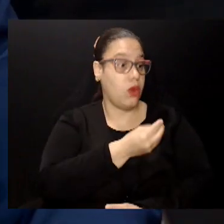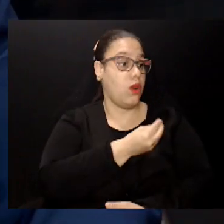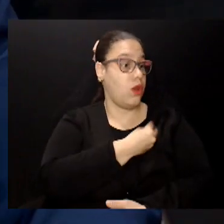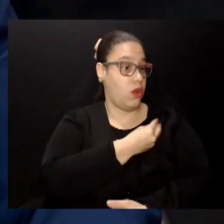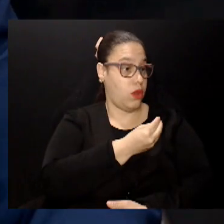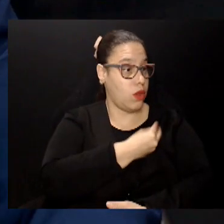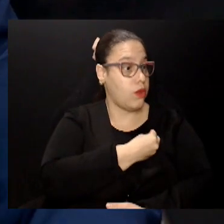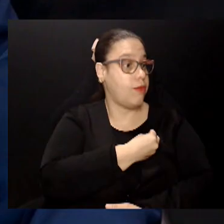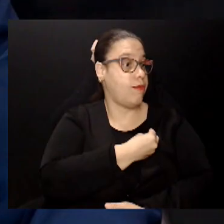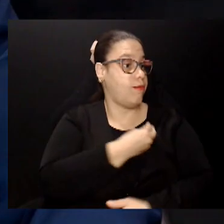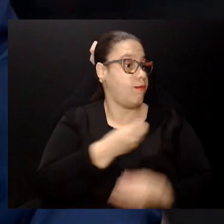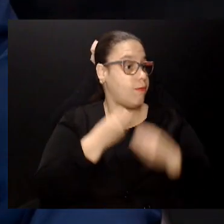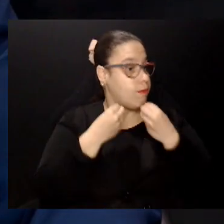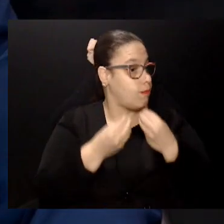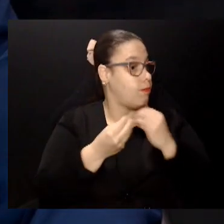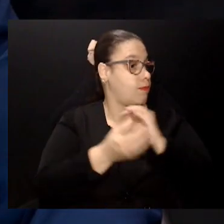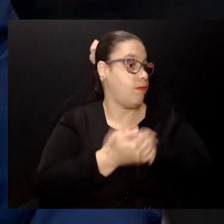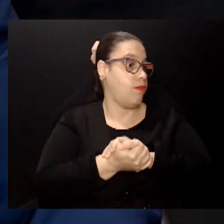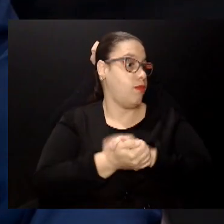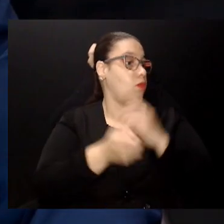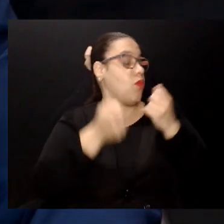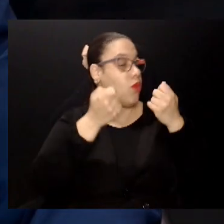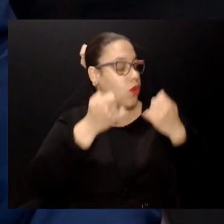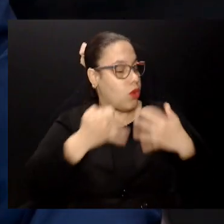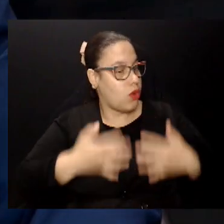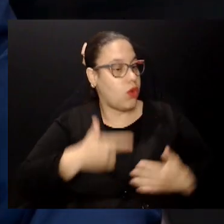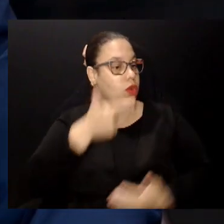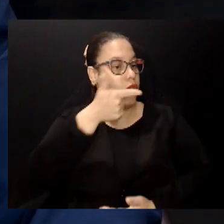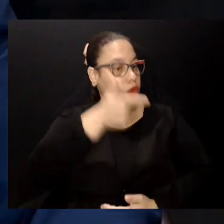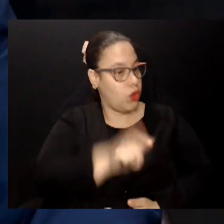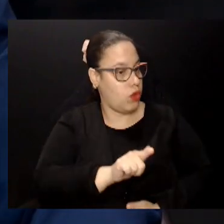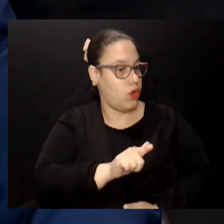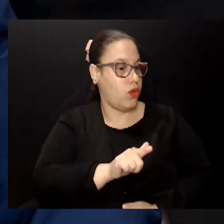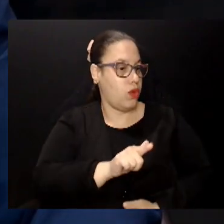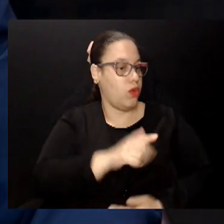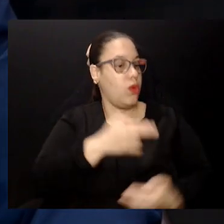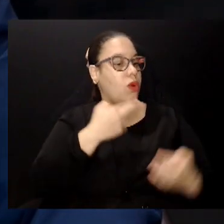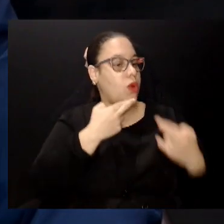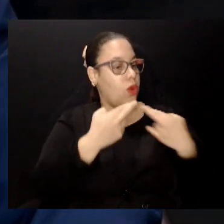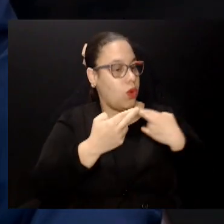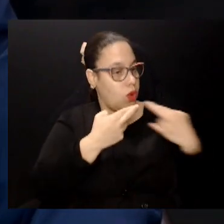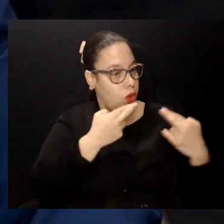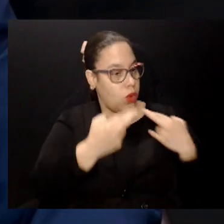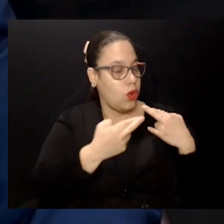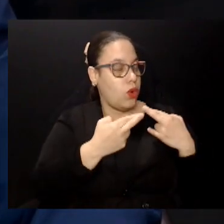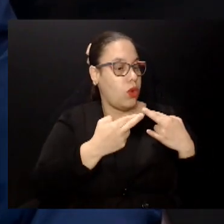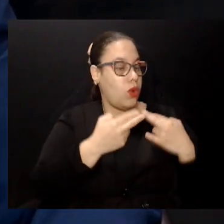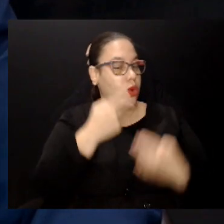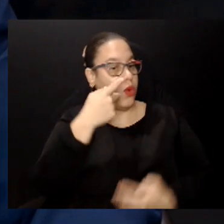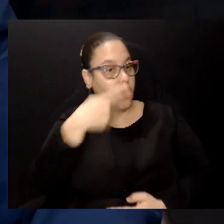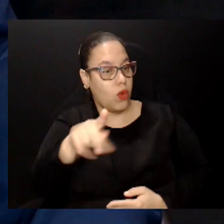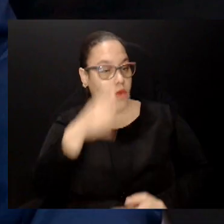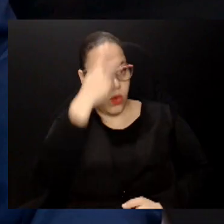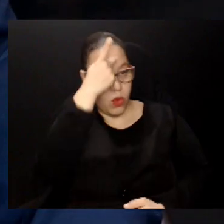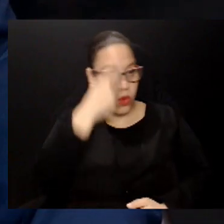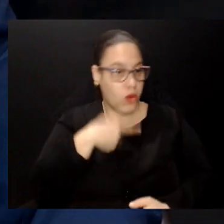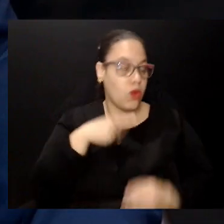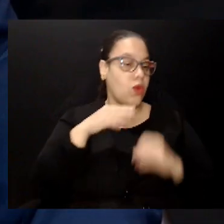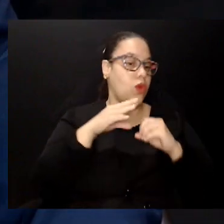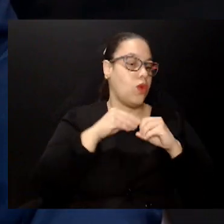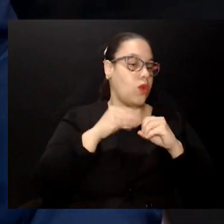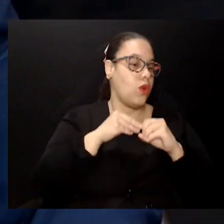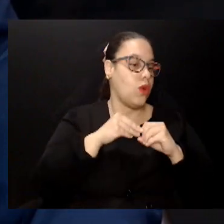Como eu disse e repito, o relacionamento consigo é a melhor ferramenta que temos hoje em